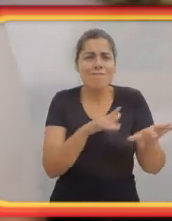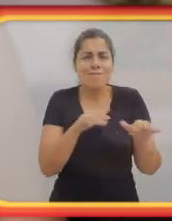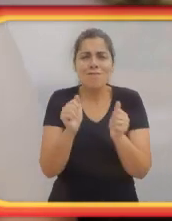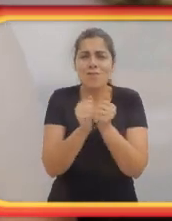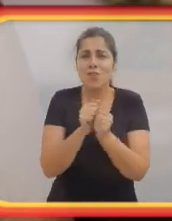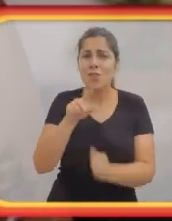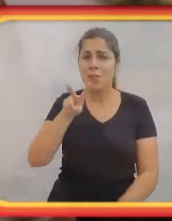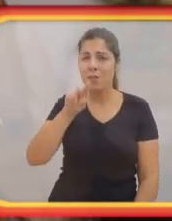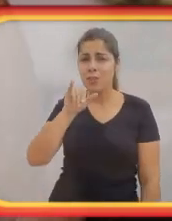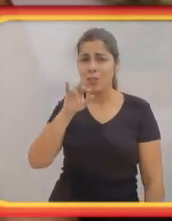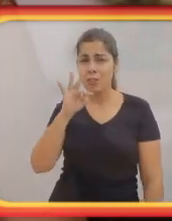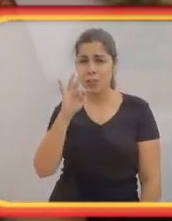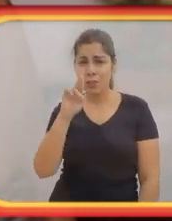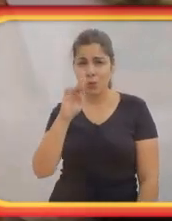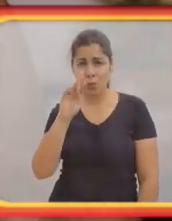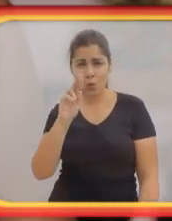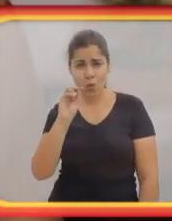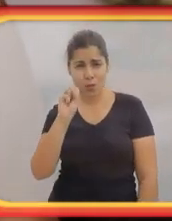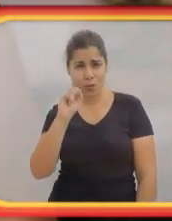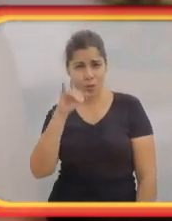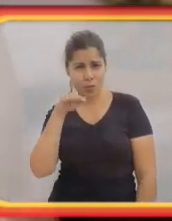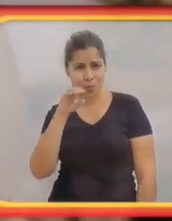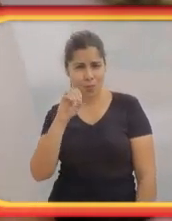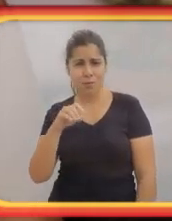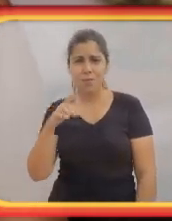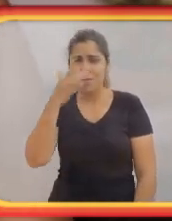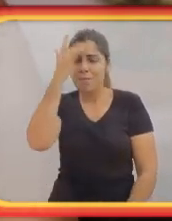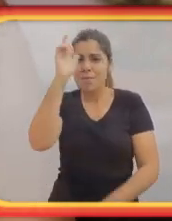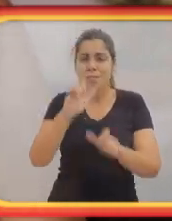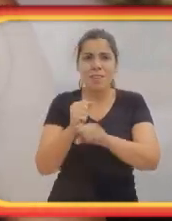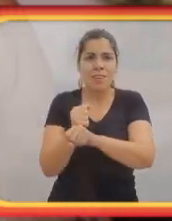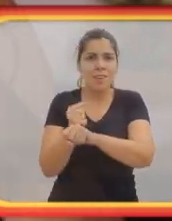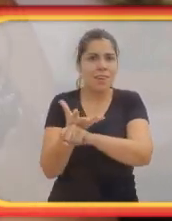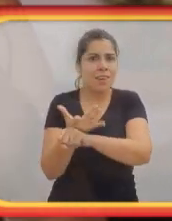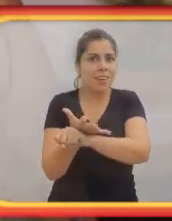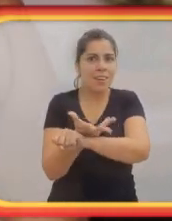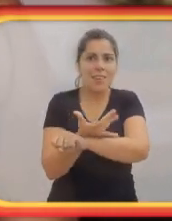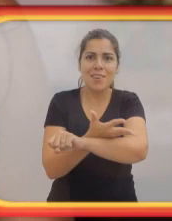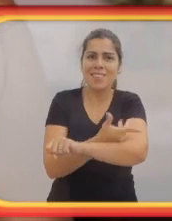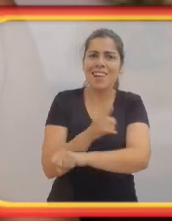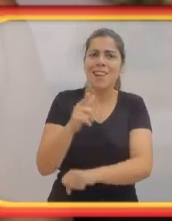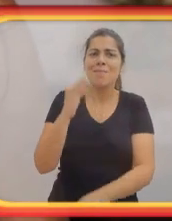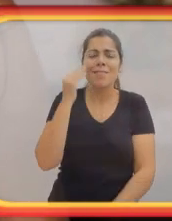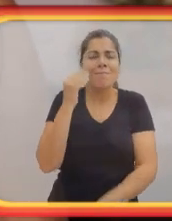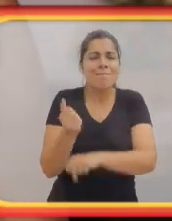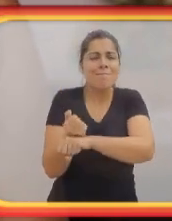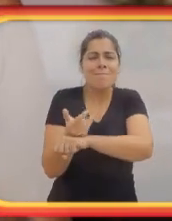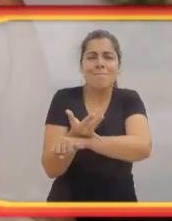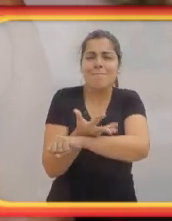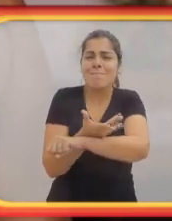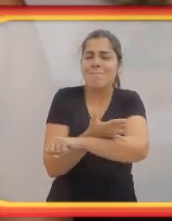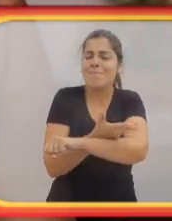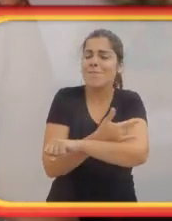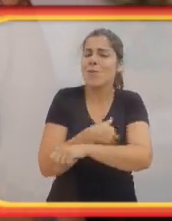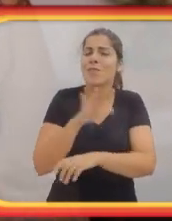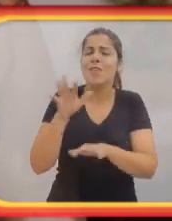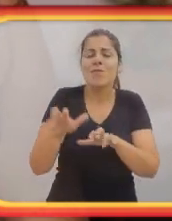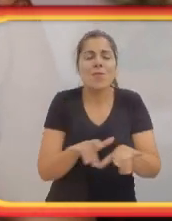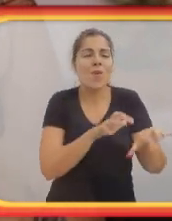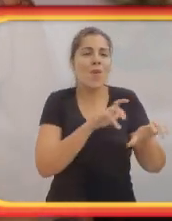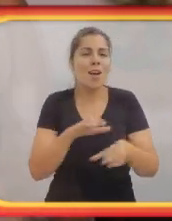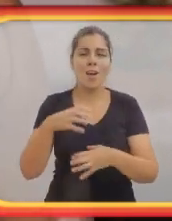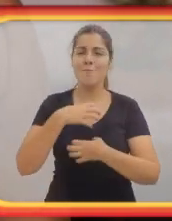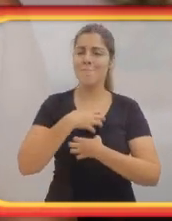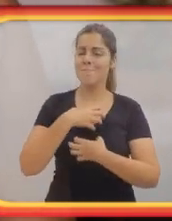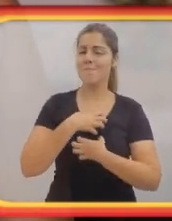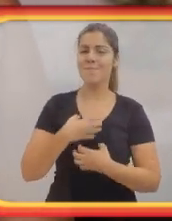é um sentimento que ele tem ao tocar, juntando com virtuosismo, que deixa as